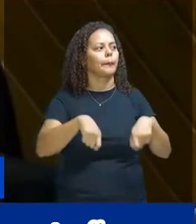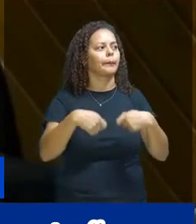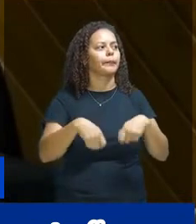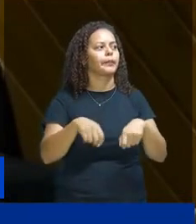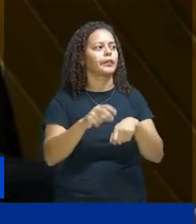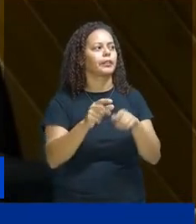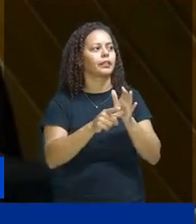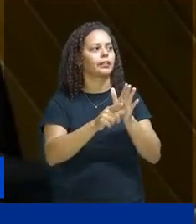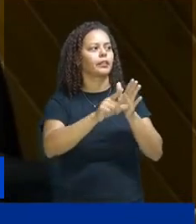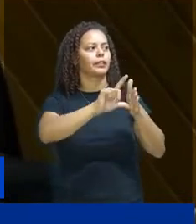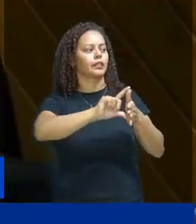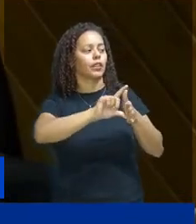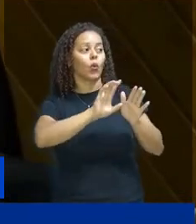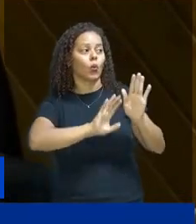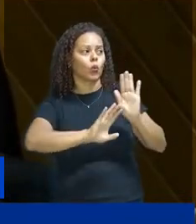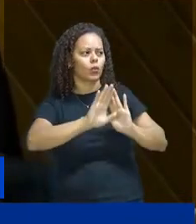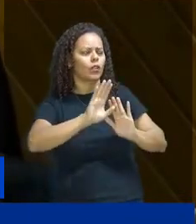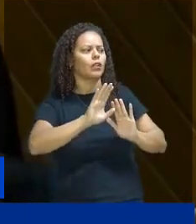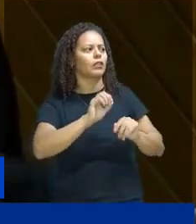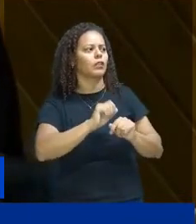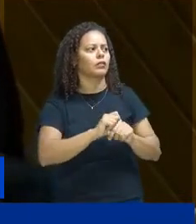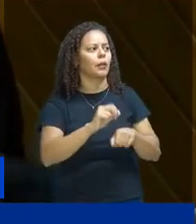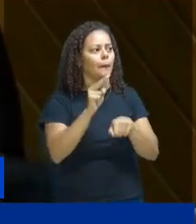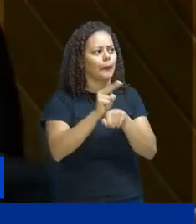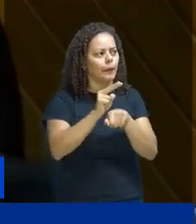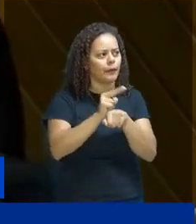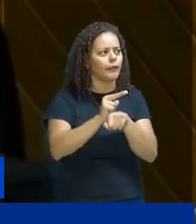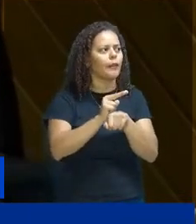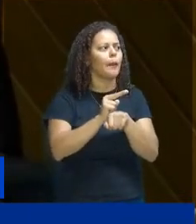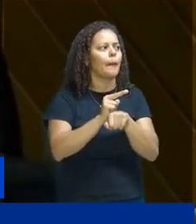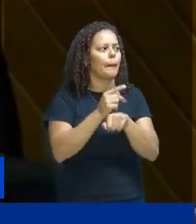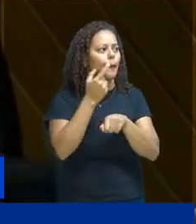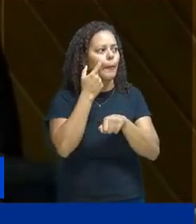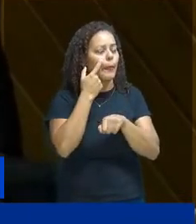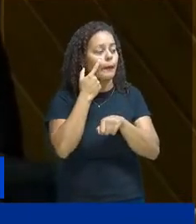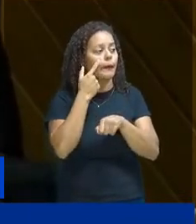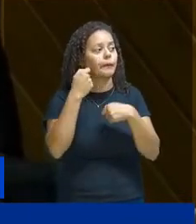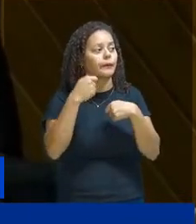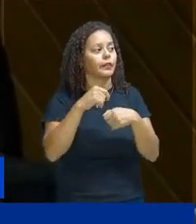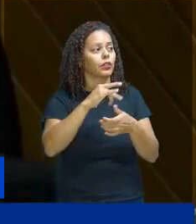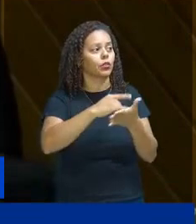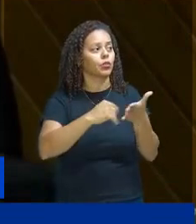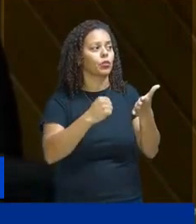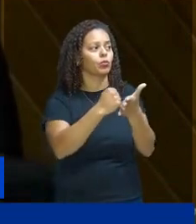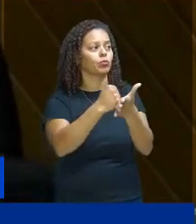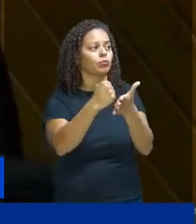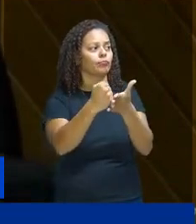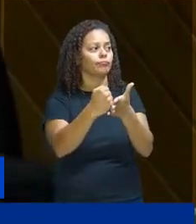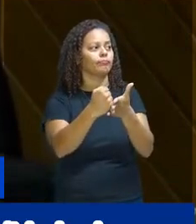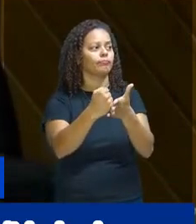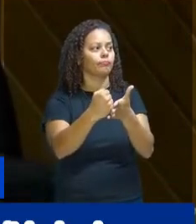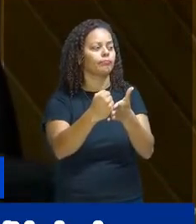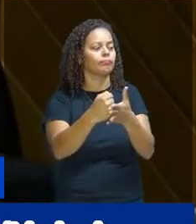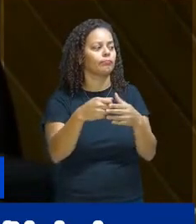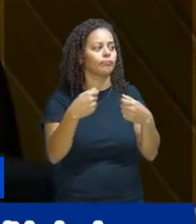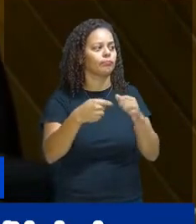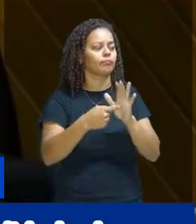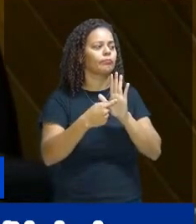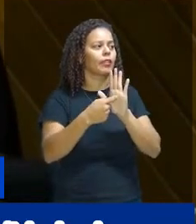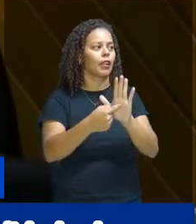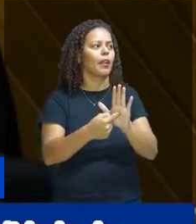de situação. Eu considero que a apresentação desse tipo de documentação que demonstra